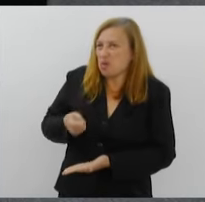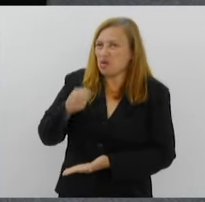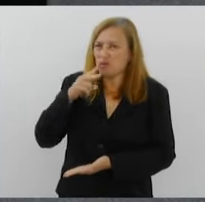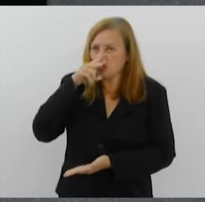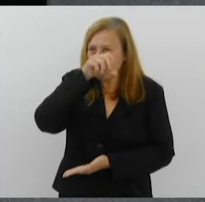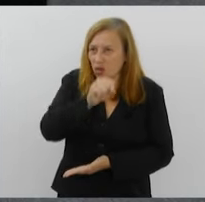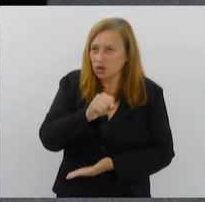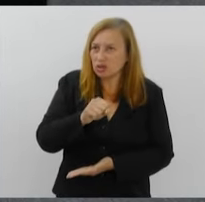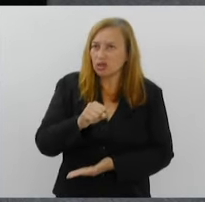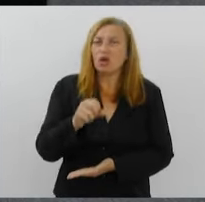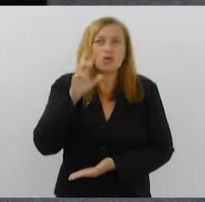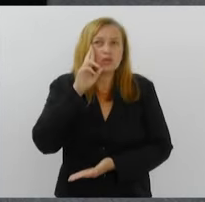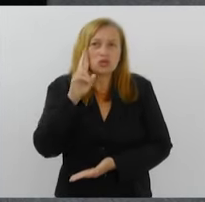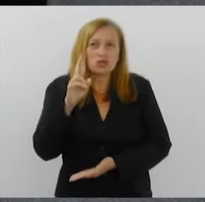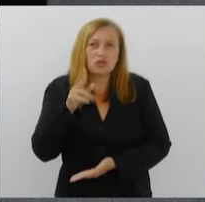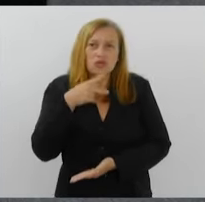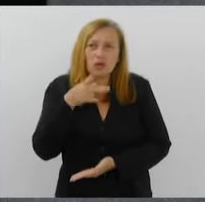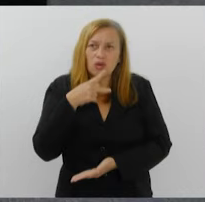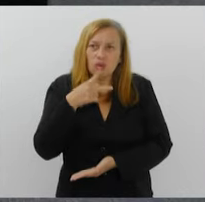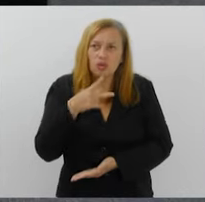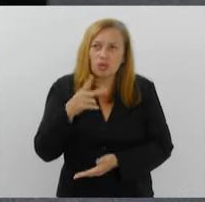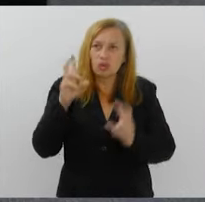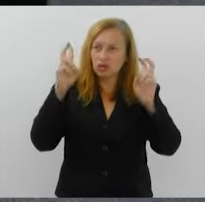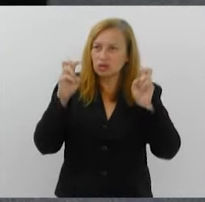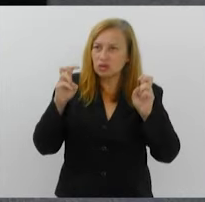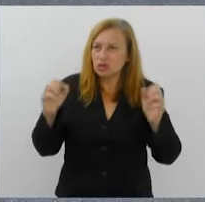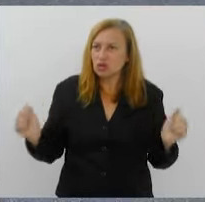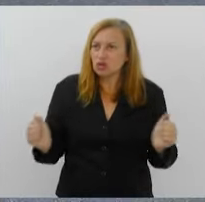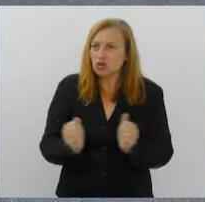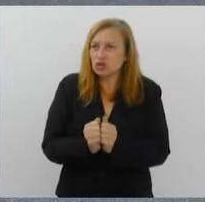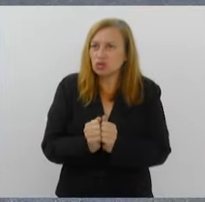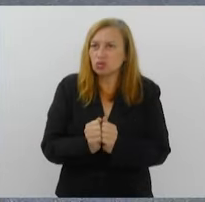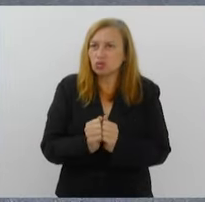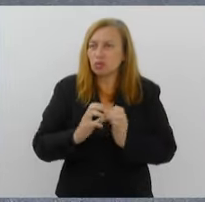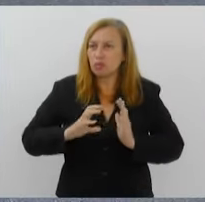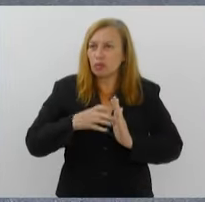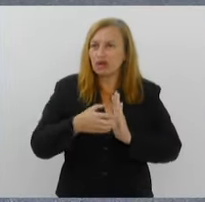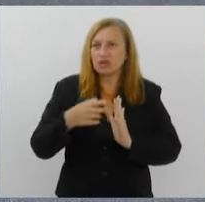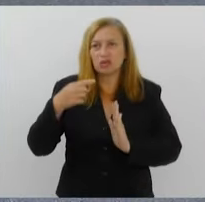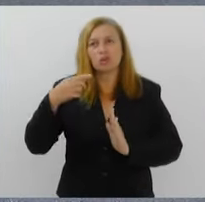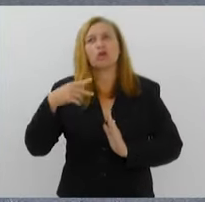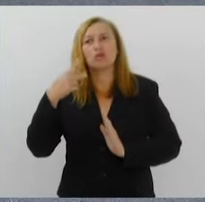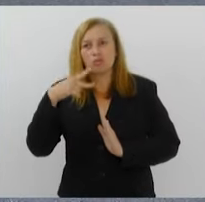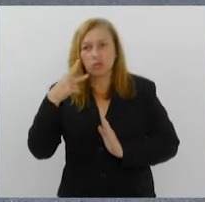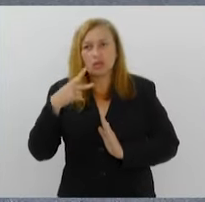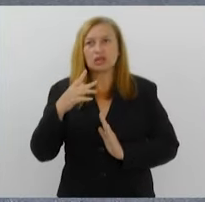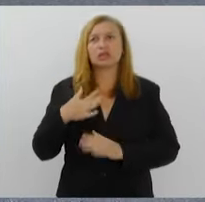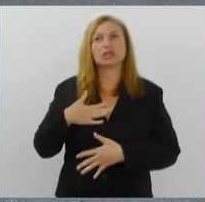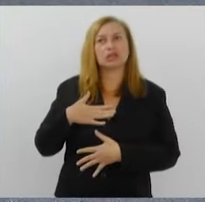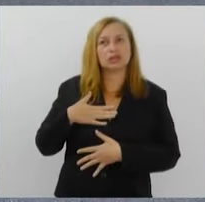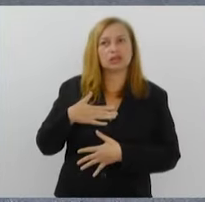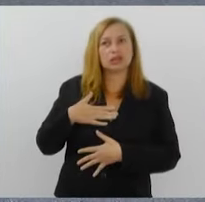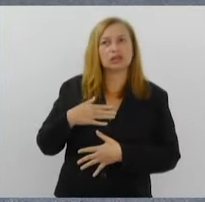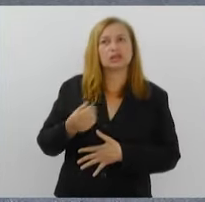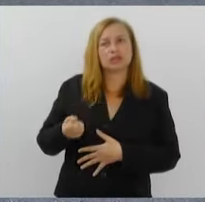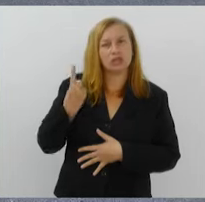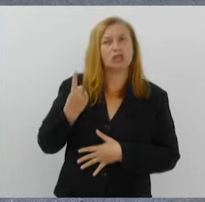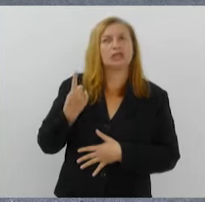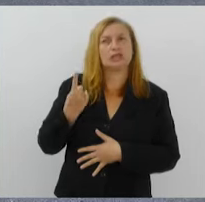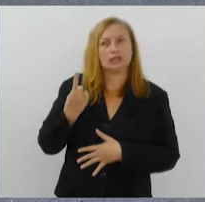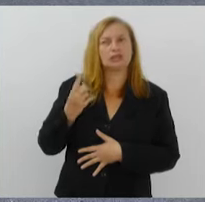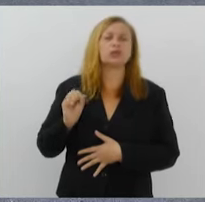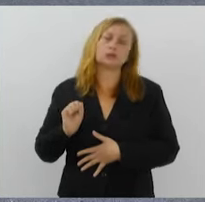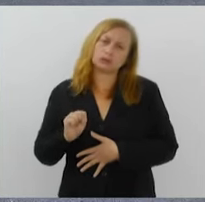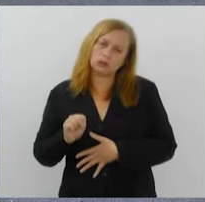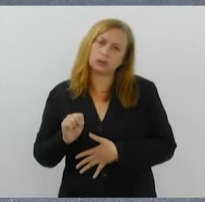forte. Vossa Excelência levantou a questão de ser em conjunto com o partido político. É uma coisa que causa alguma estranheza?